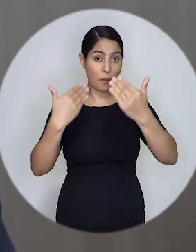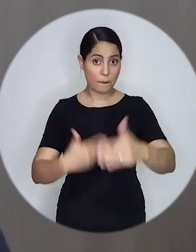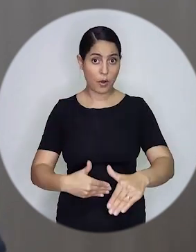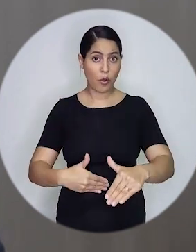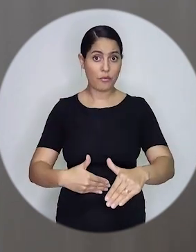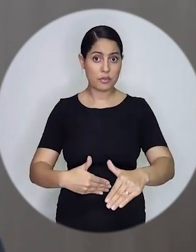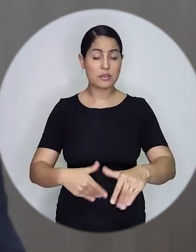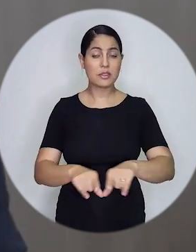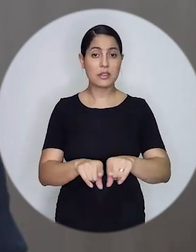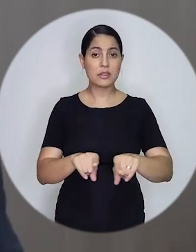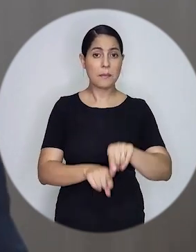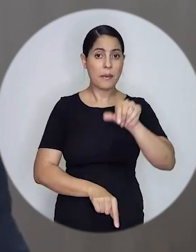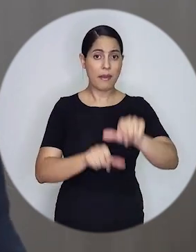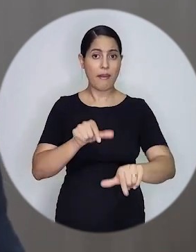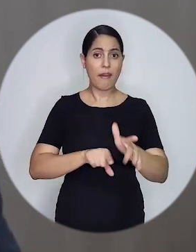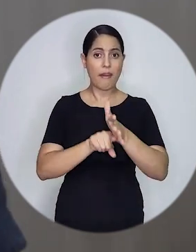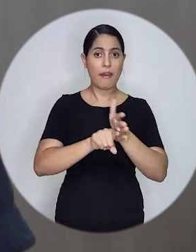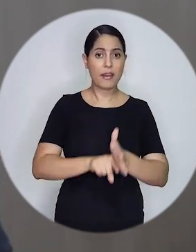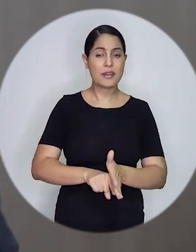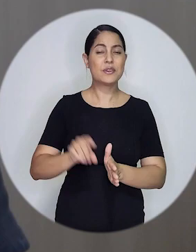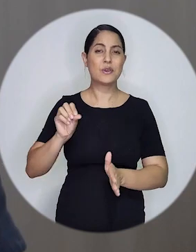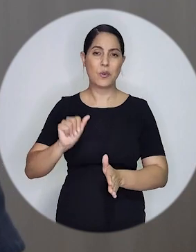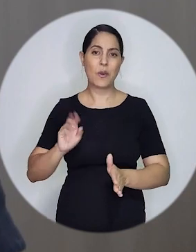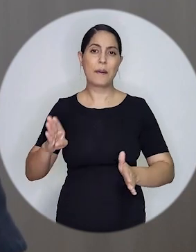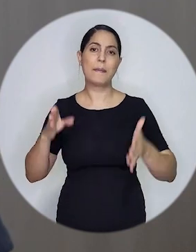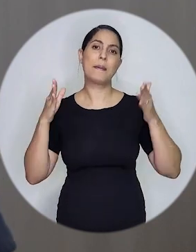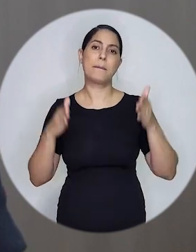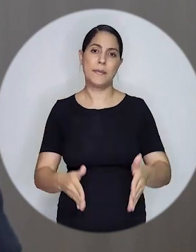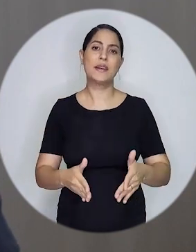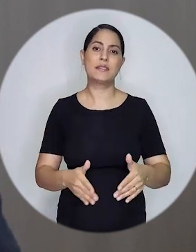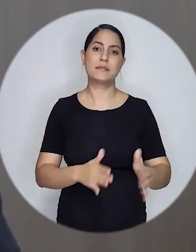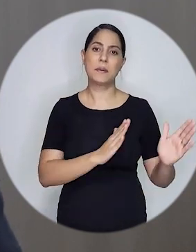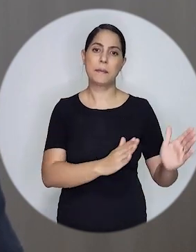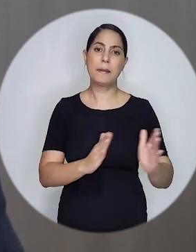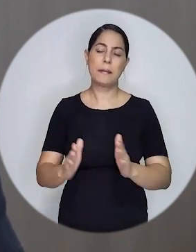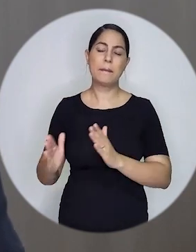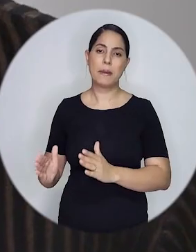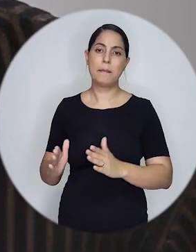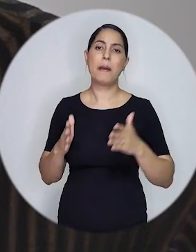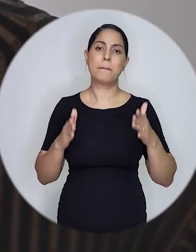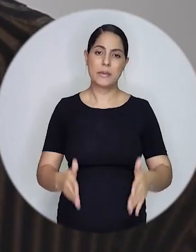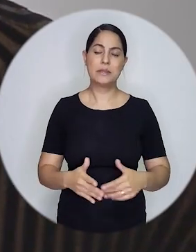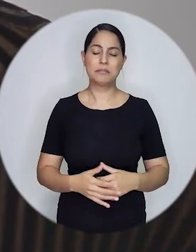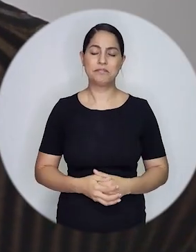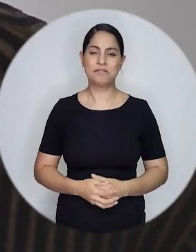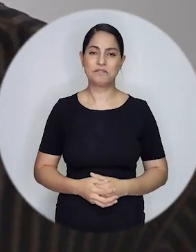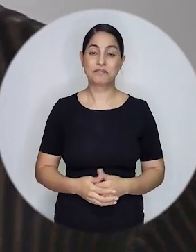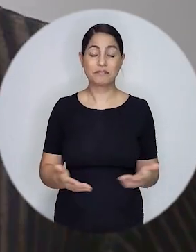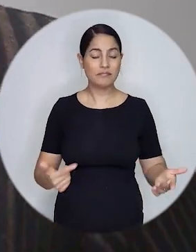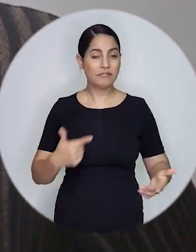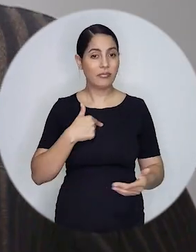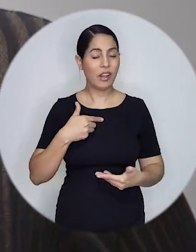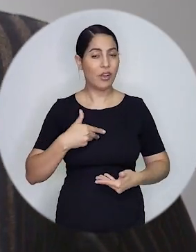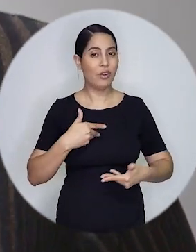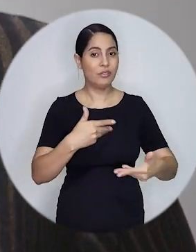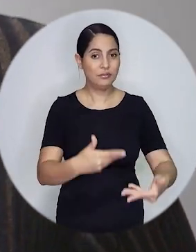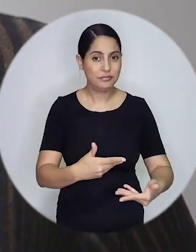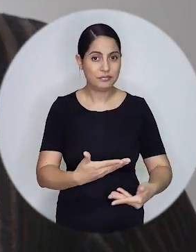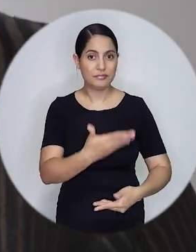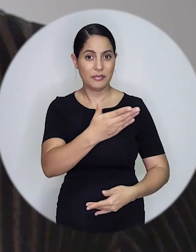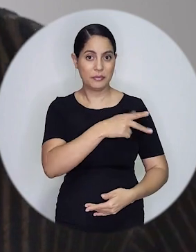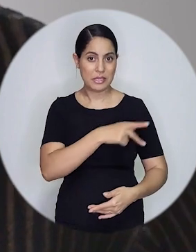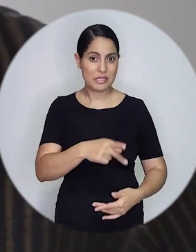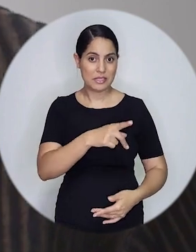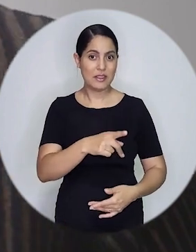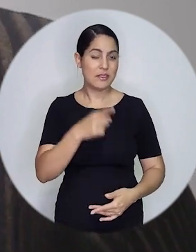concurso público de provas e títulos, com a participação da OAB em todas as fases. Fui convidada pelo presidente Simonetti para